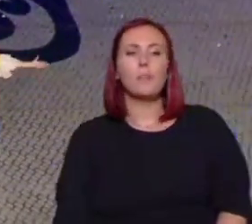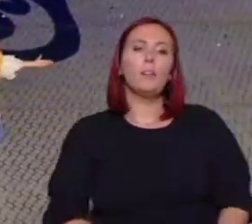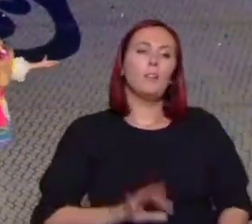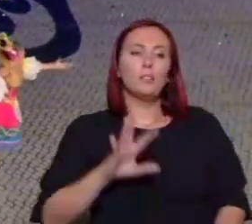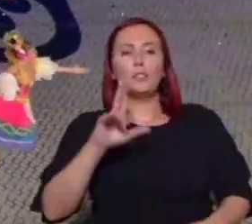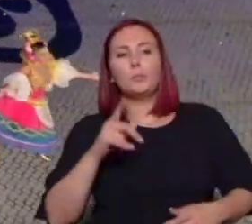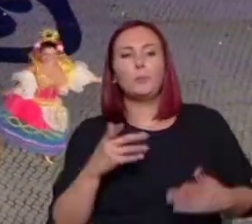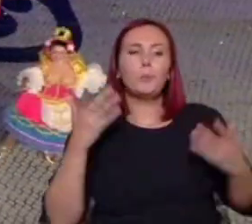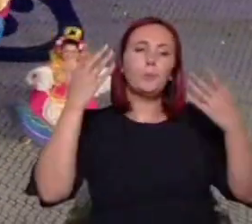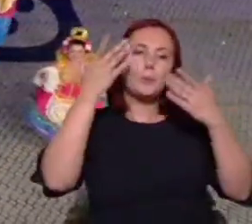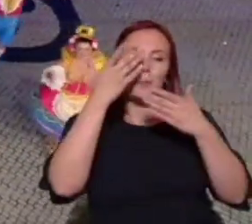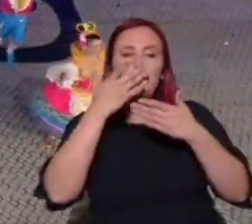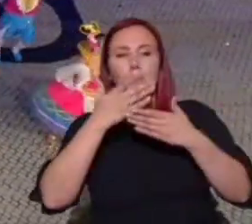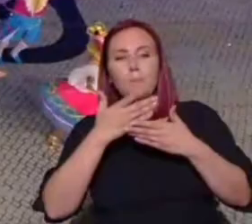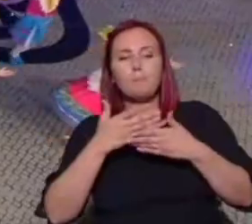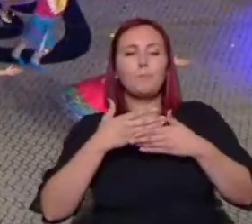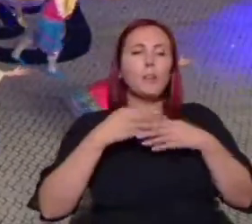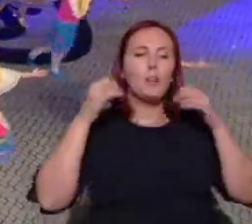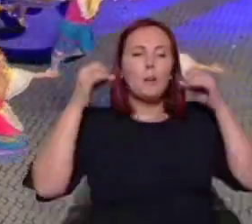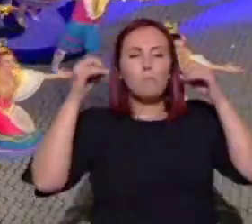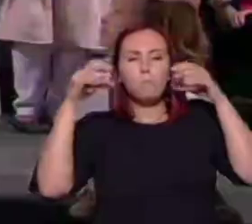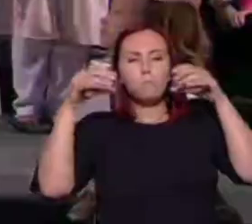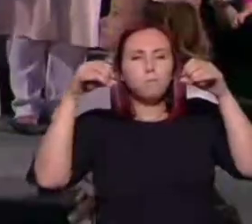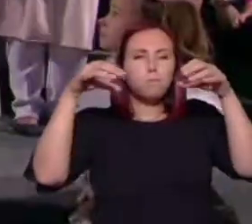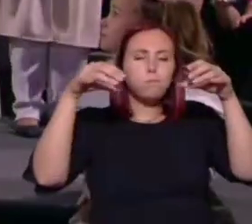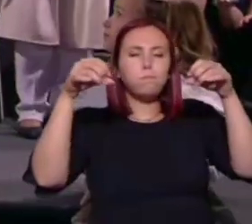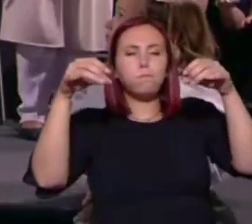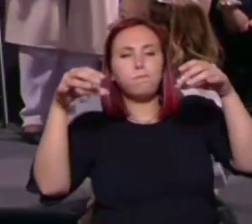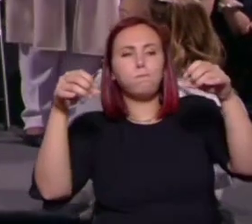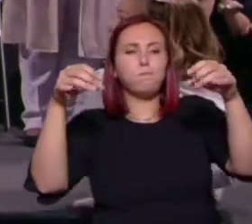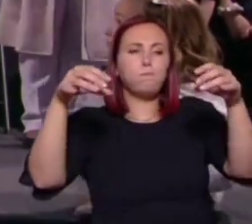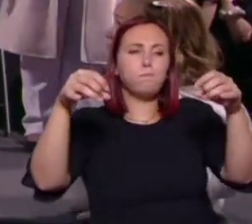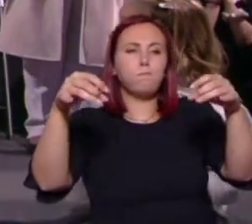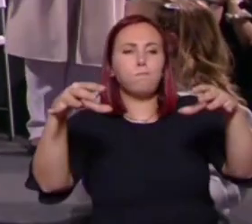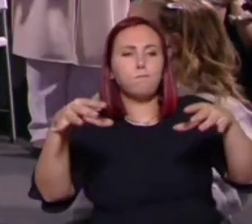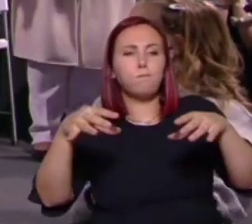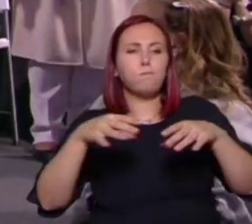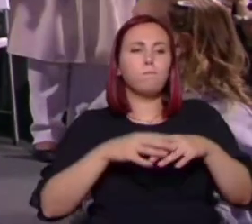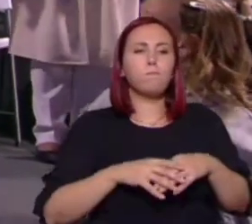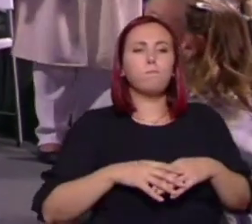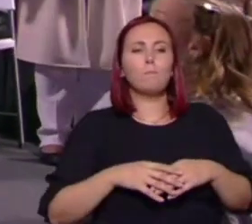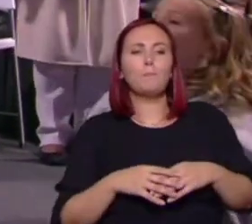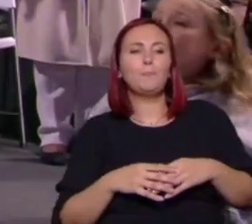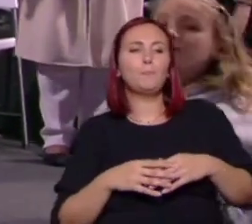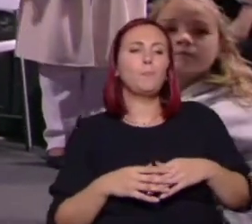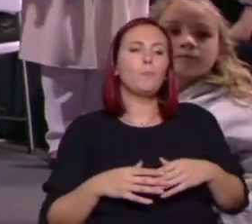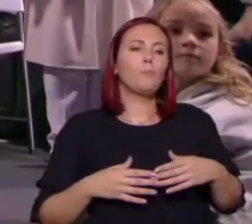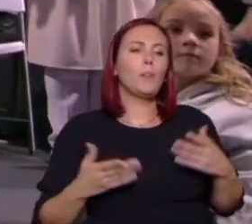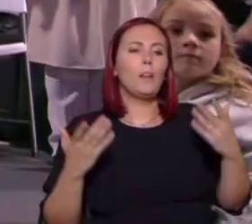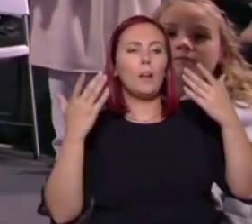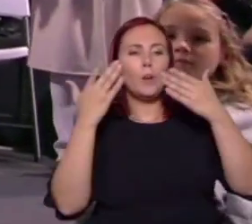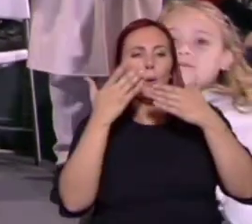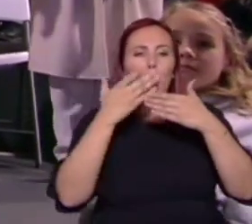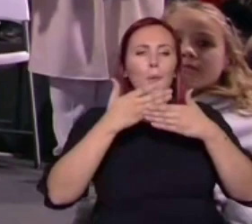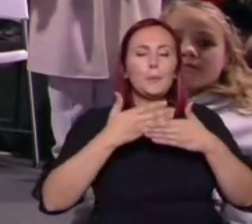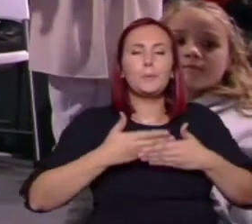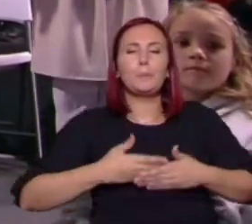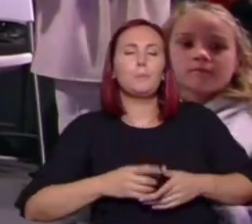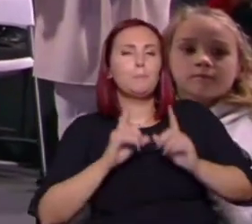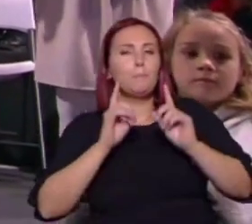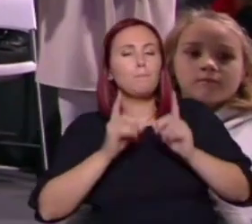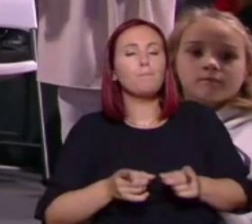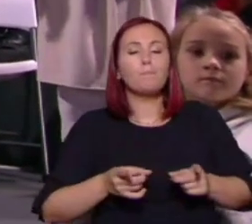Lisboa anoitece, as luzes ganham mais brilho, mas para que a noite